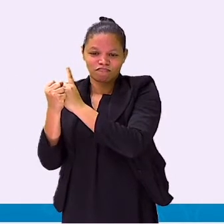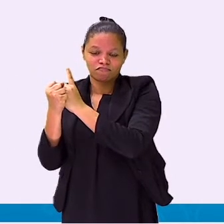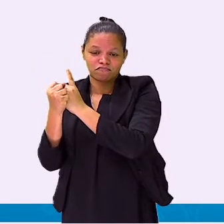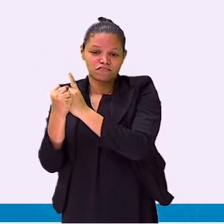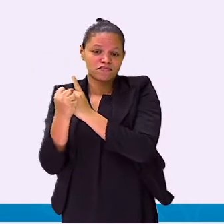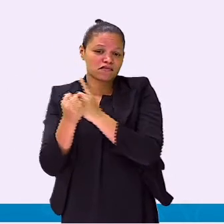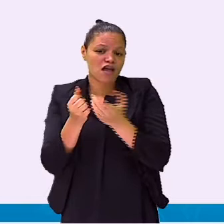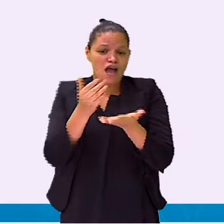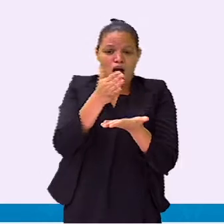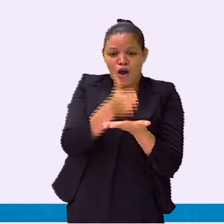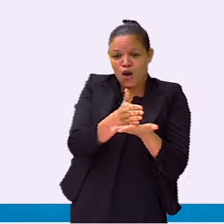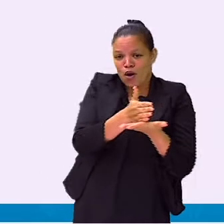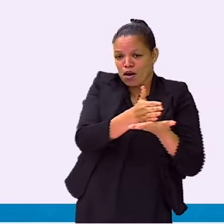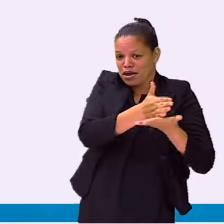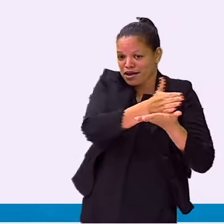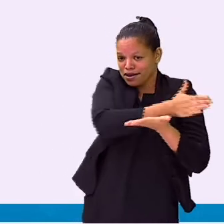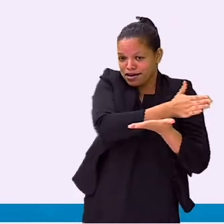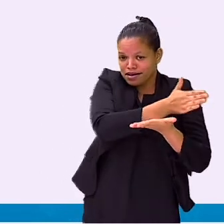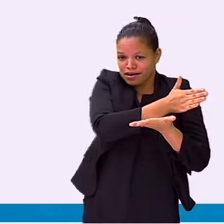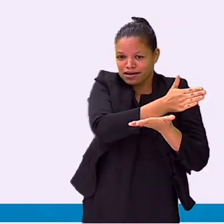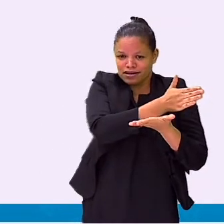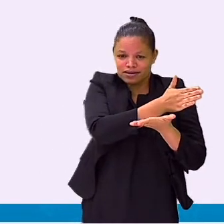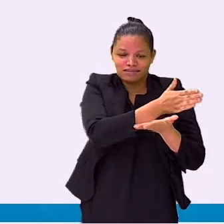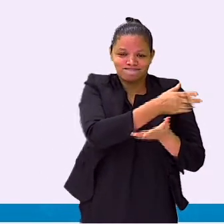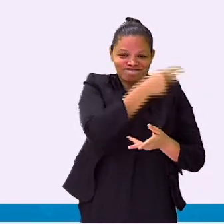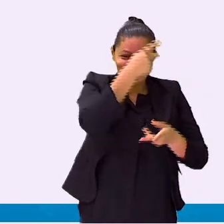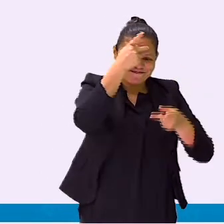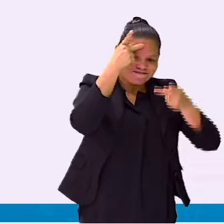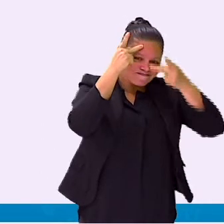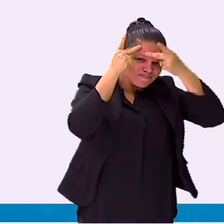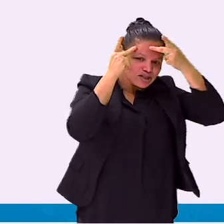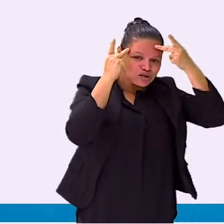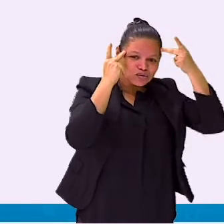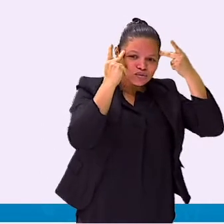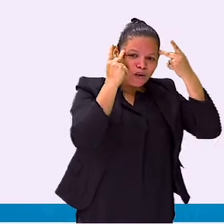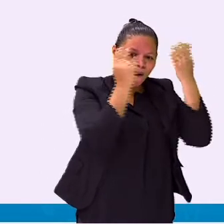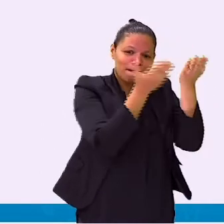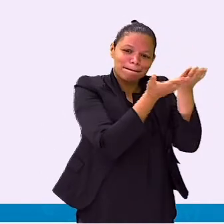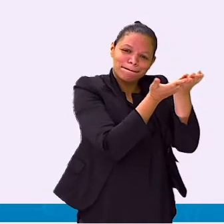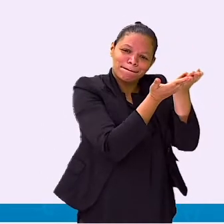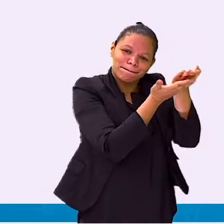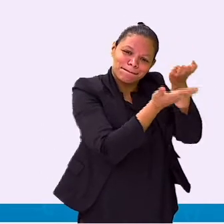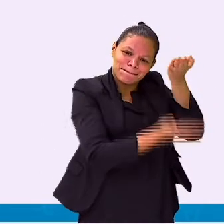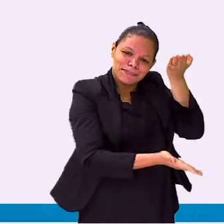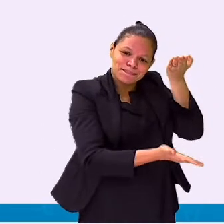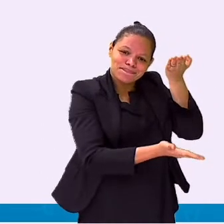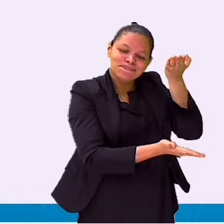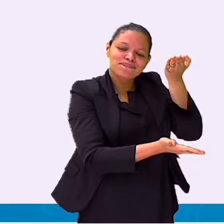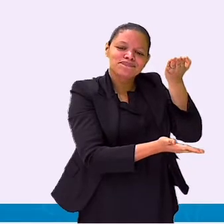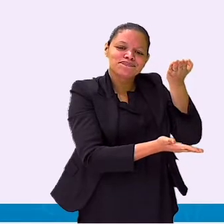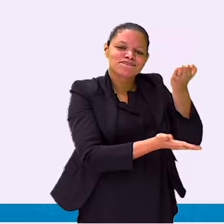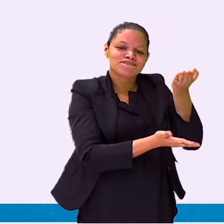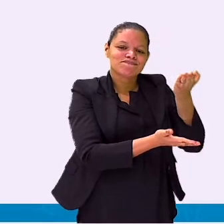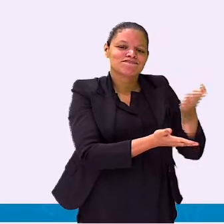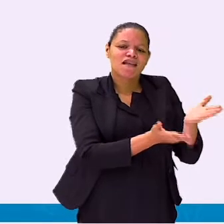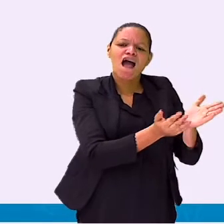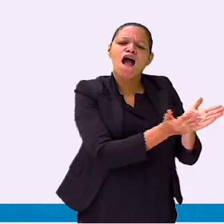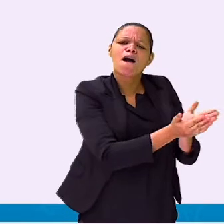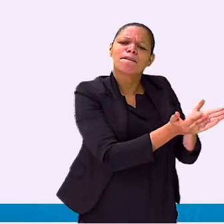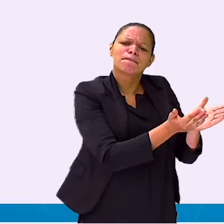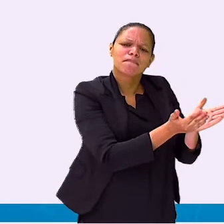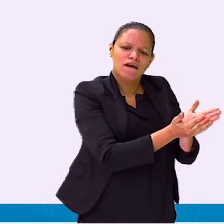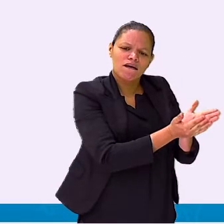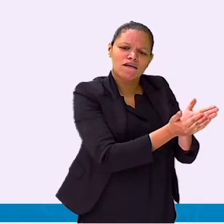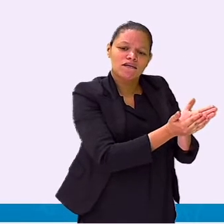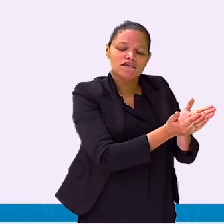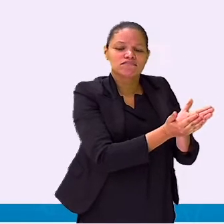estão às margens da beiradinha. O que na realidade não deveria ser e não deve ser, não é mesmo?